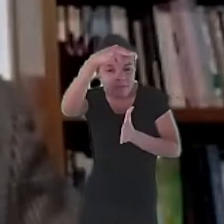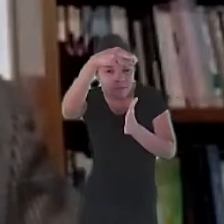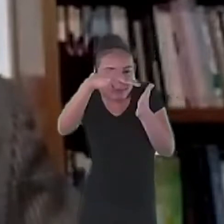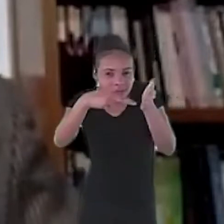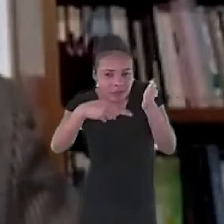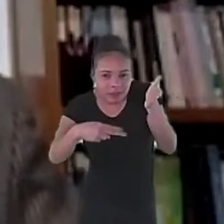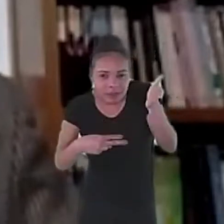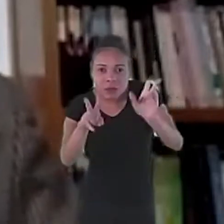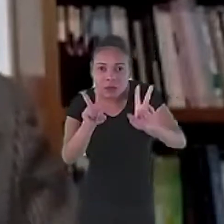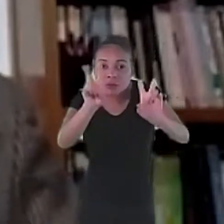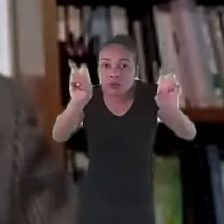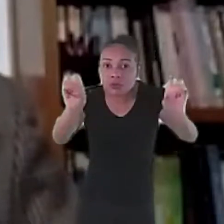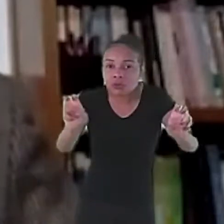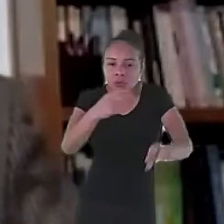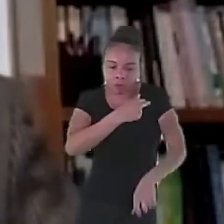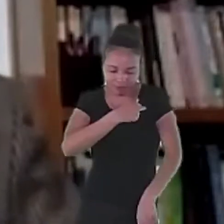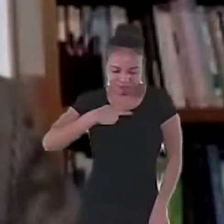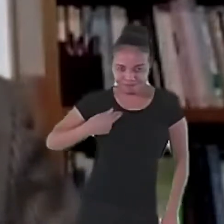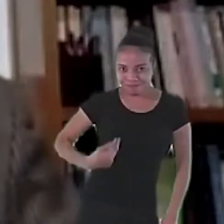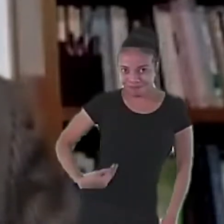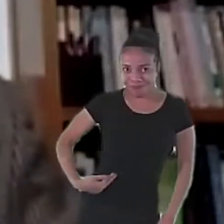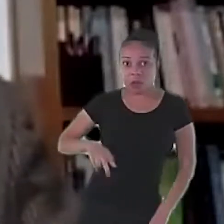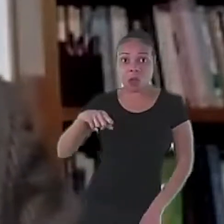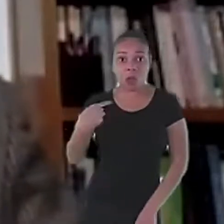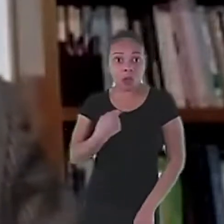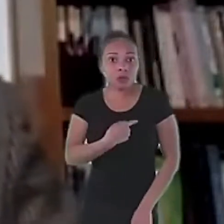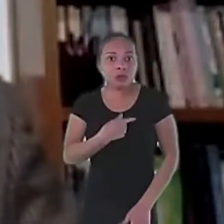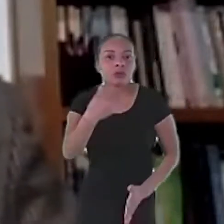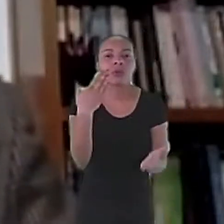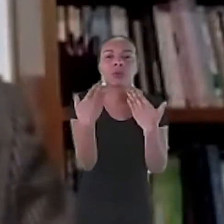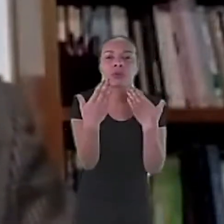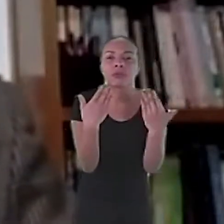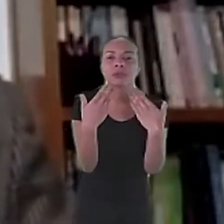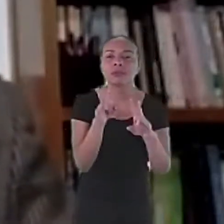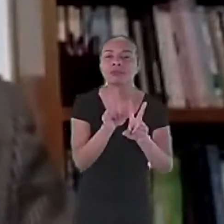ela, vamos conversar sobre a China.